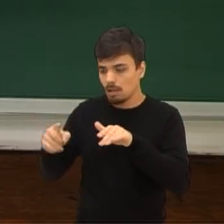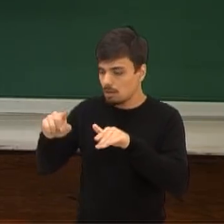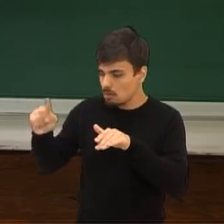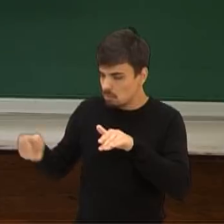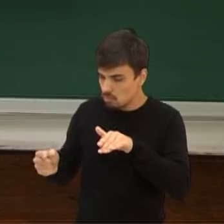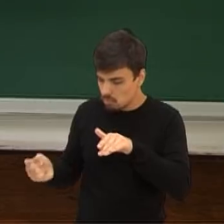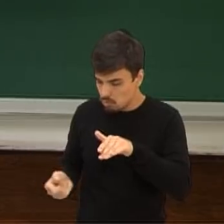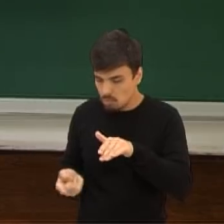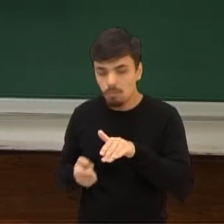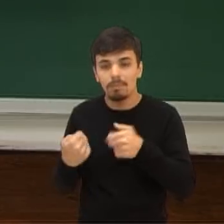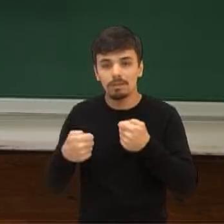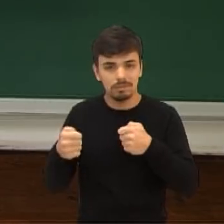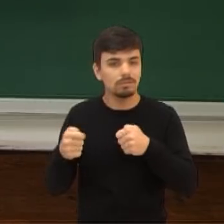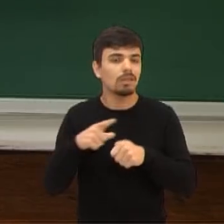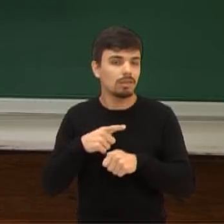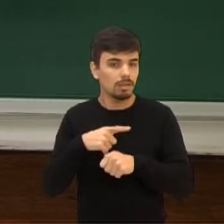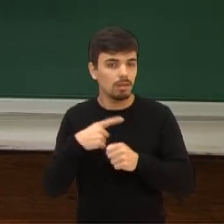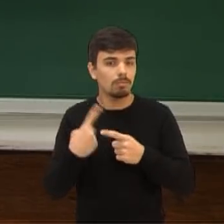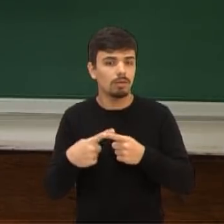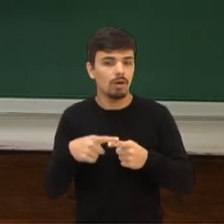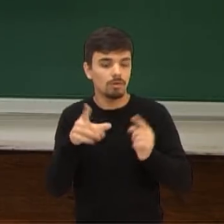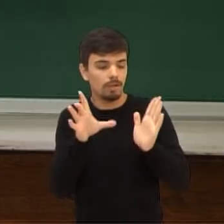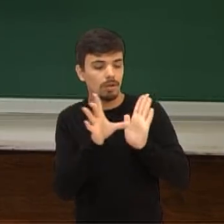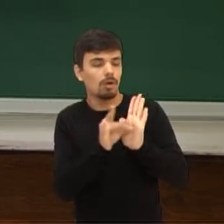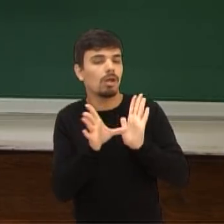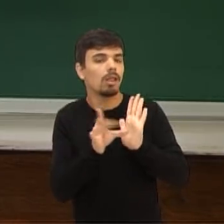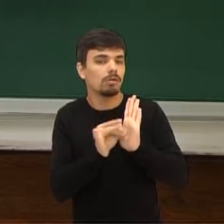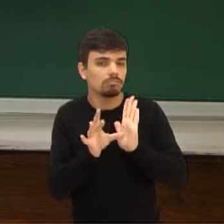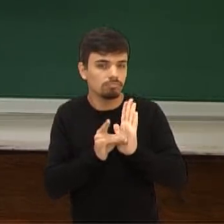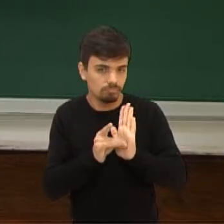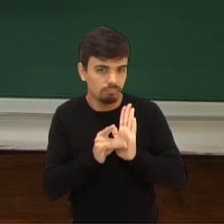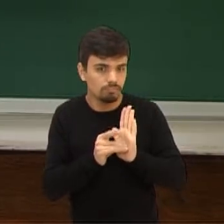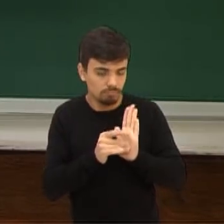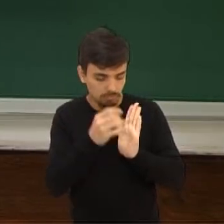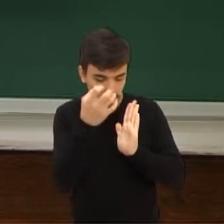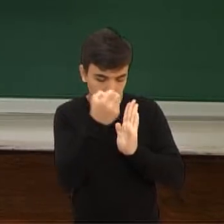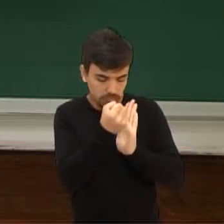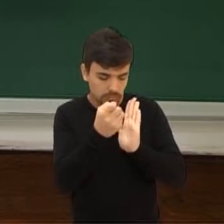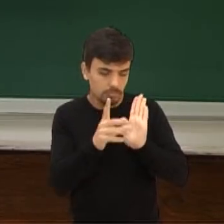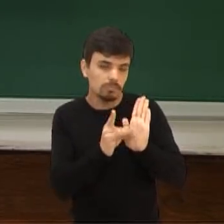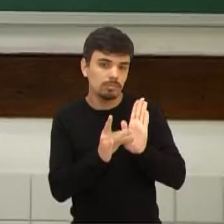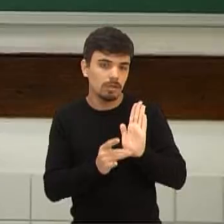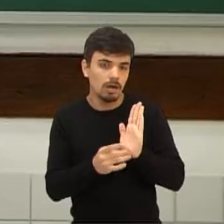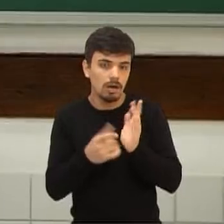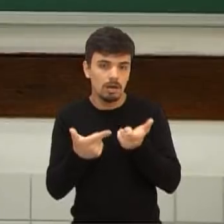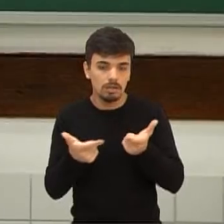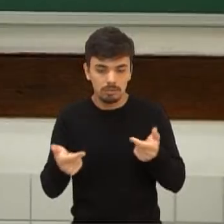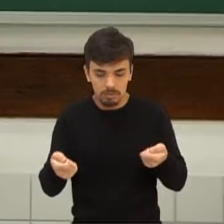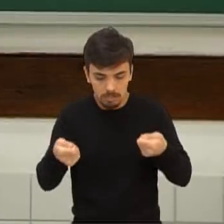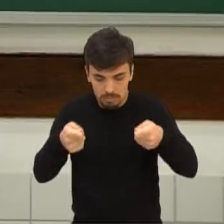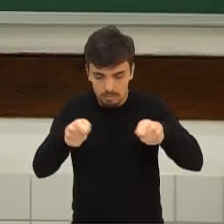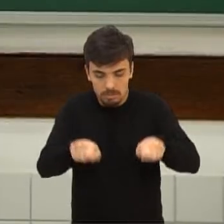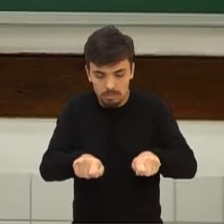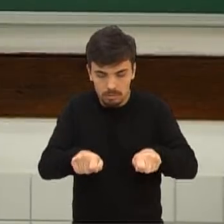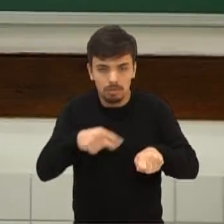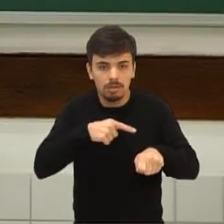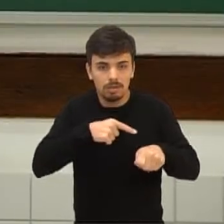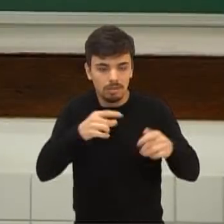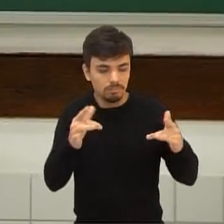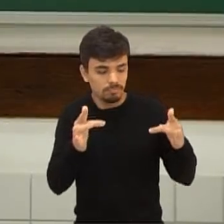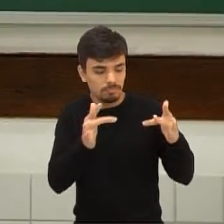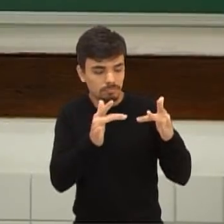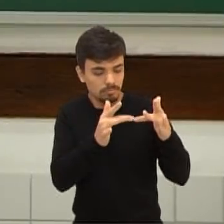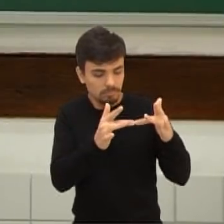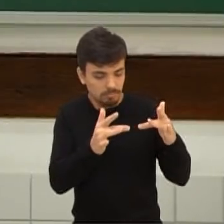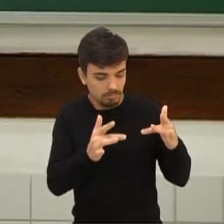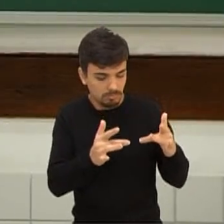é aonde você vai passar a cola e quando você dobrar, você vai conseguir encaixar e